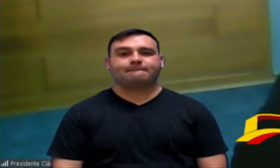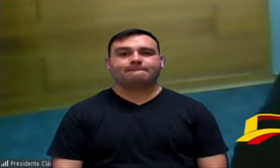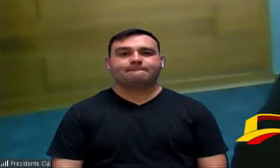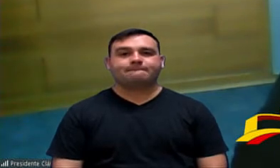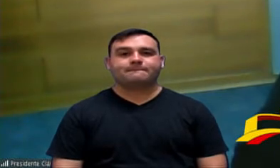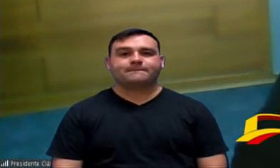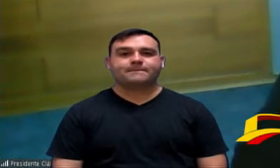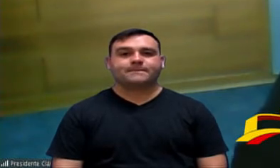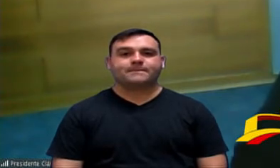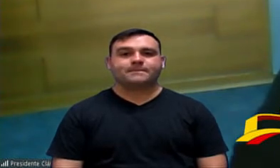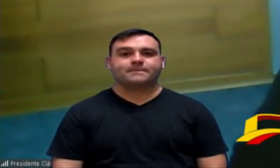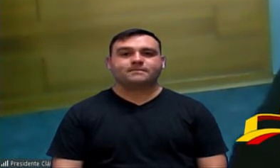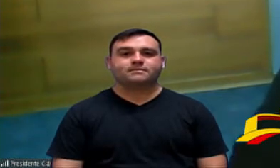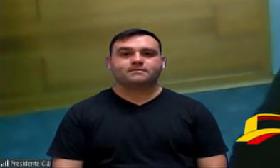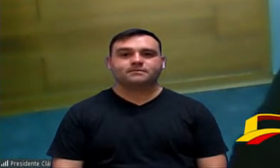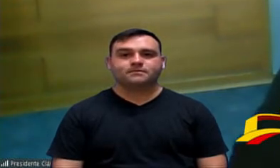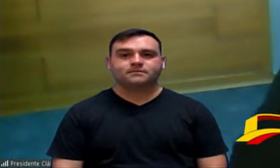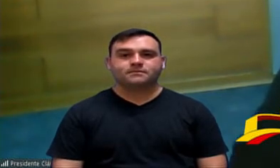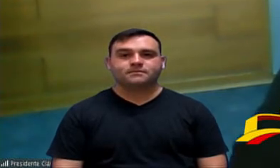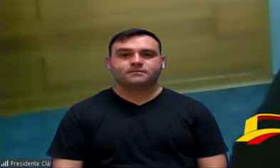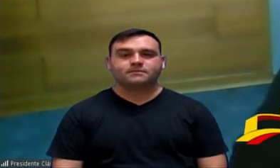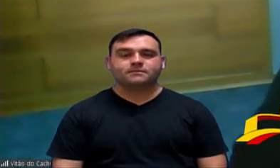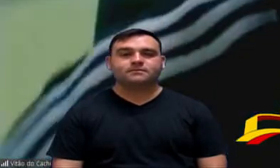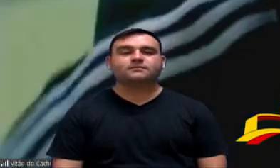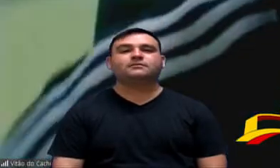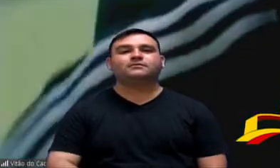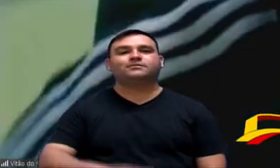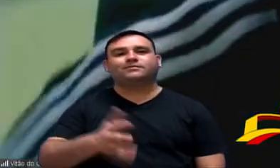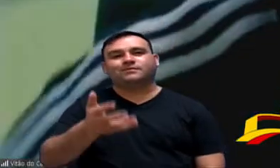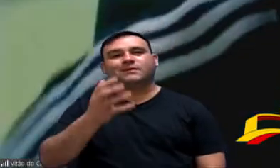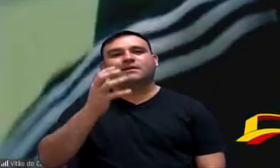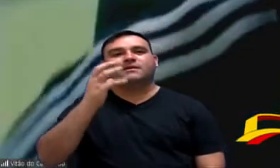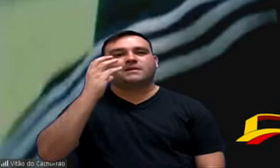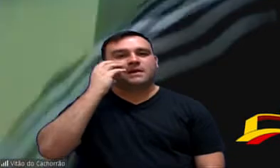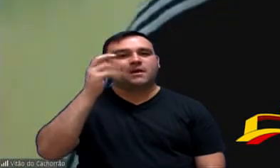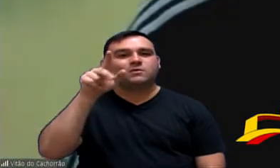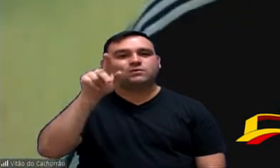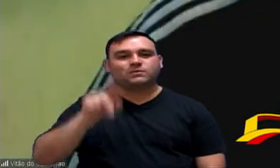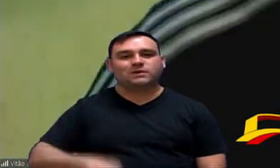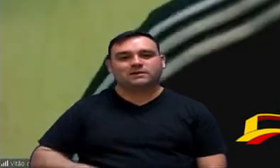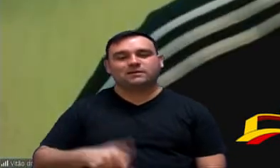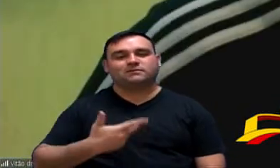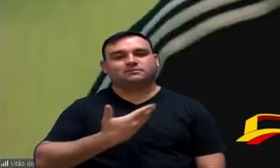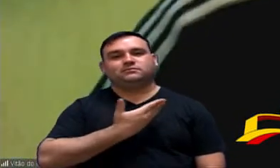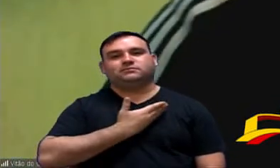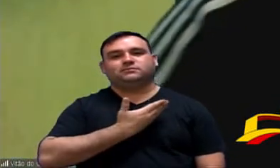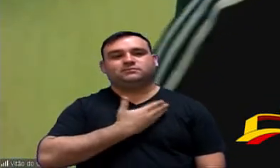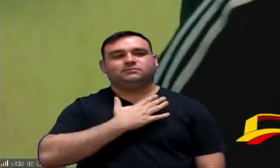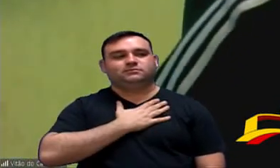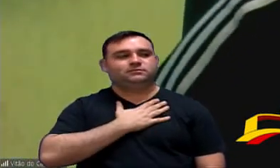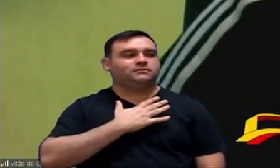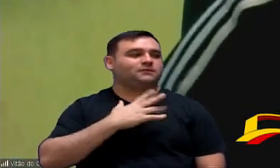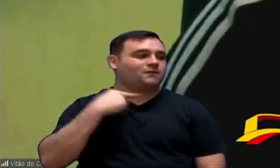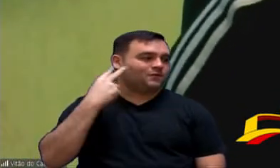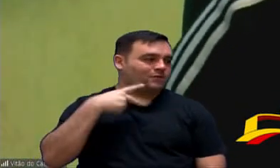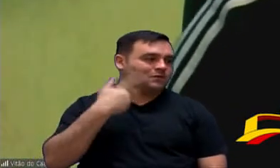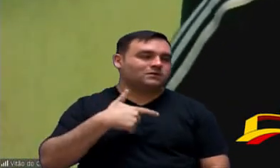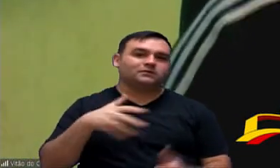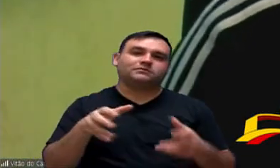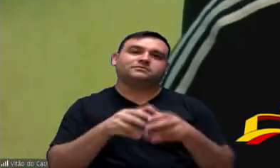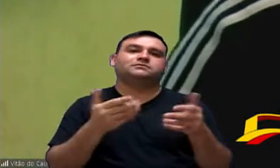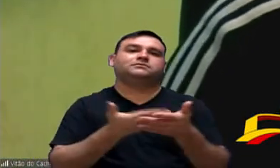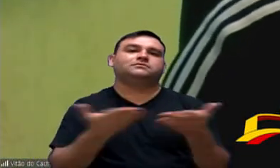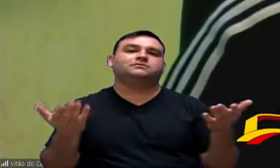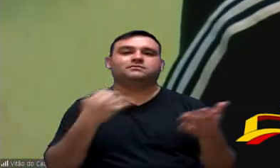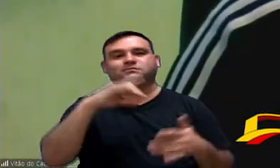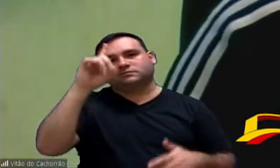Já pedi para ativar o som. Cláudio, meu presidente, meu amigo, vereadores, vereadoras, bom